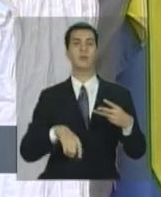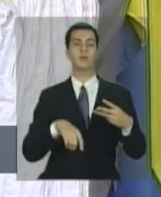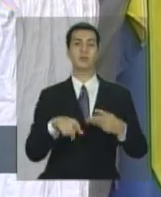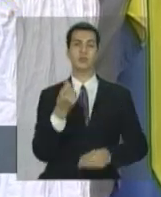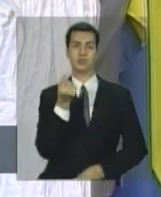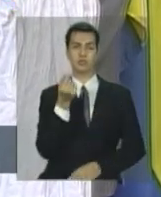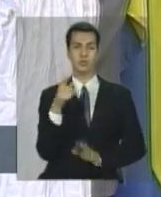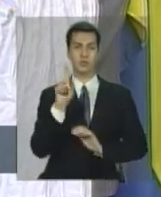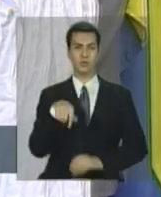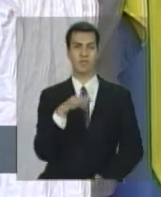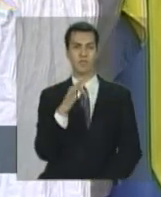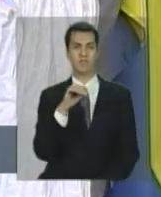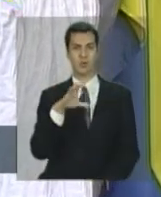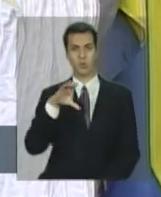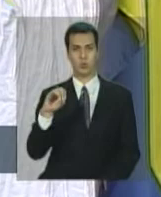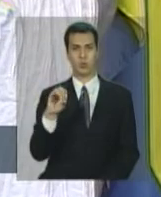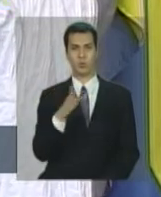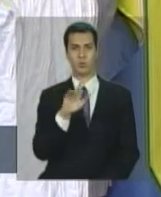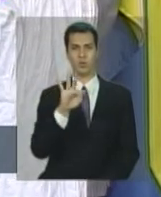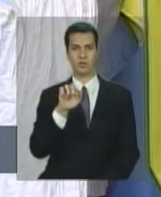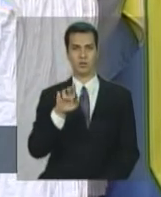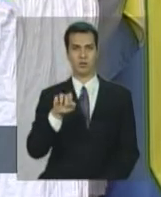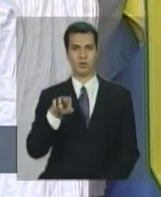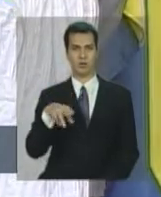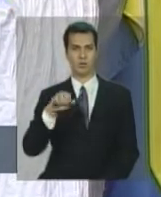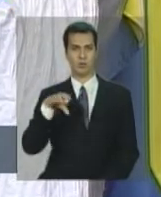é o franco guineano.